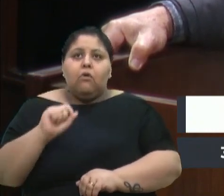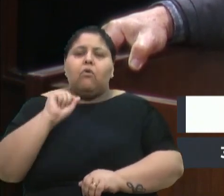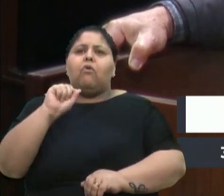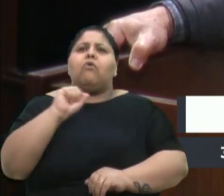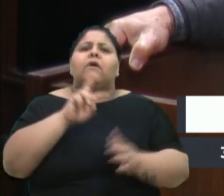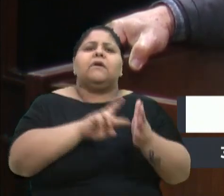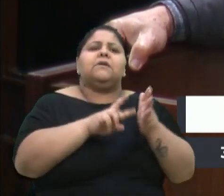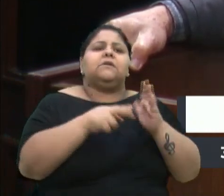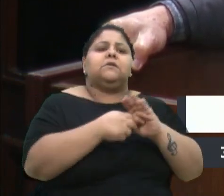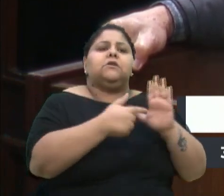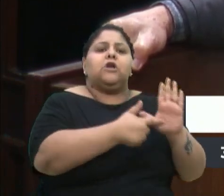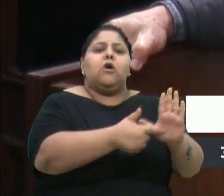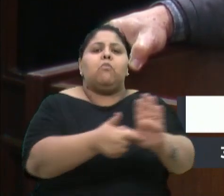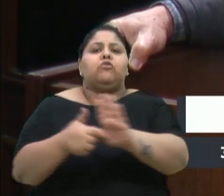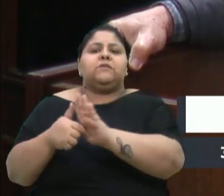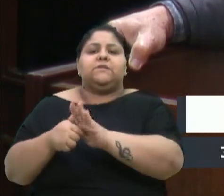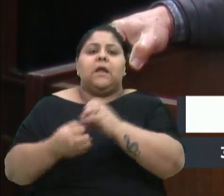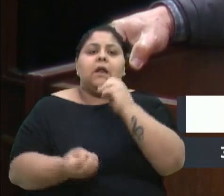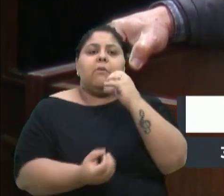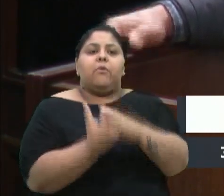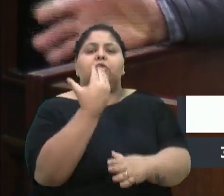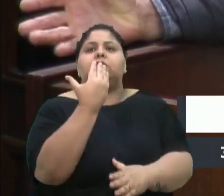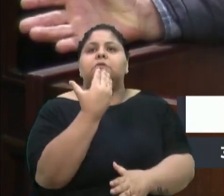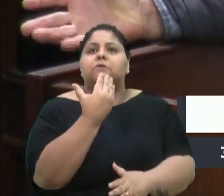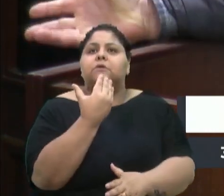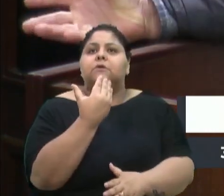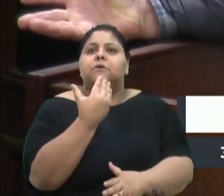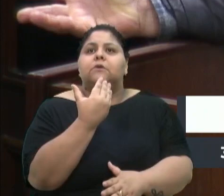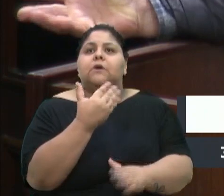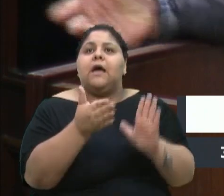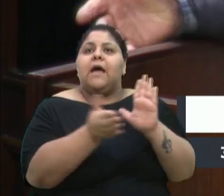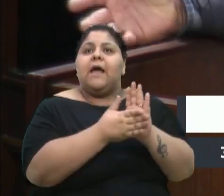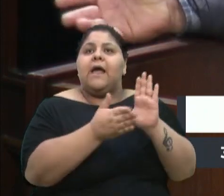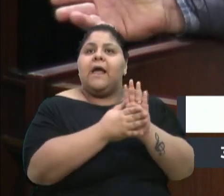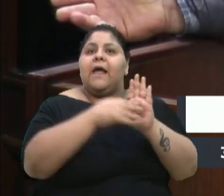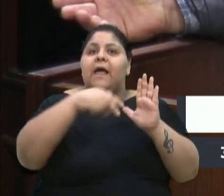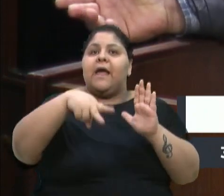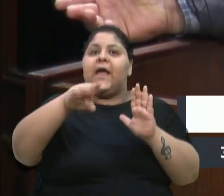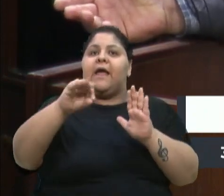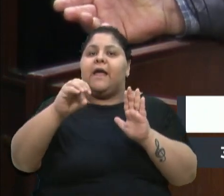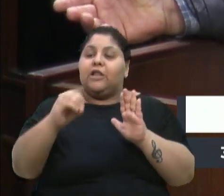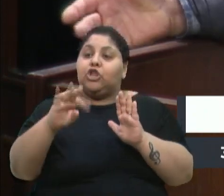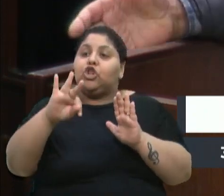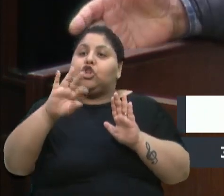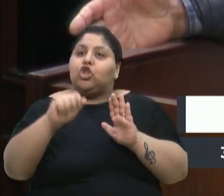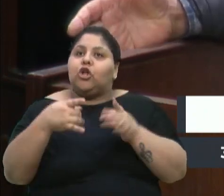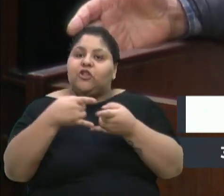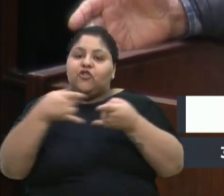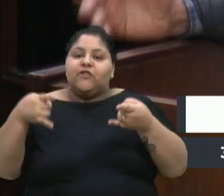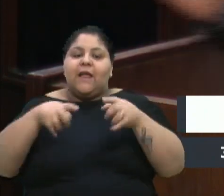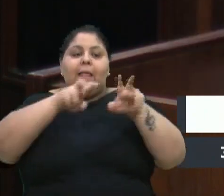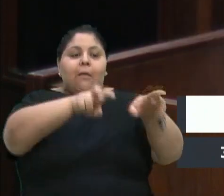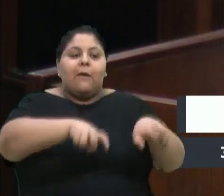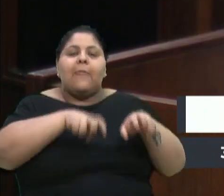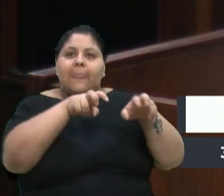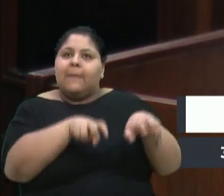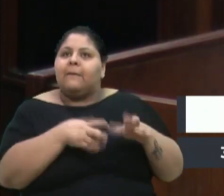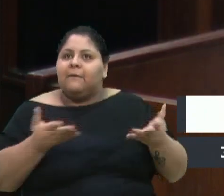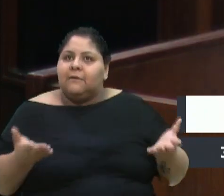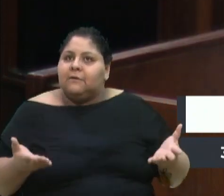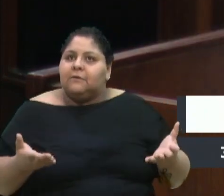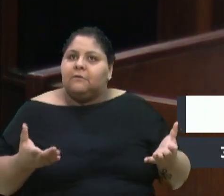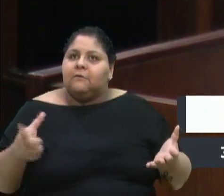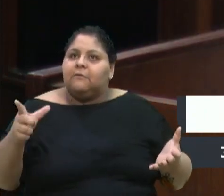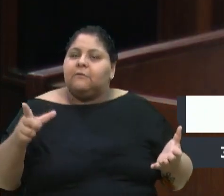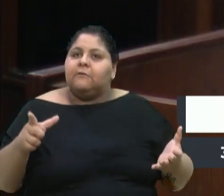necessidade daquele asfalto? É as notas no talão do produtor, não tem outro critério. Quando tu coloca por critério de